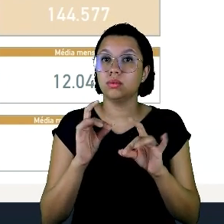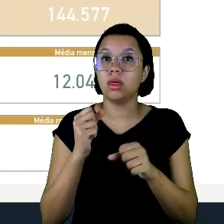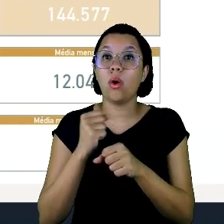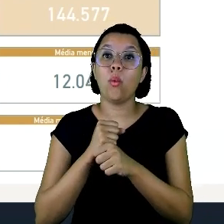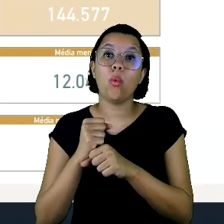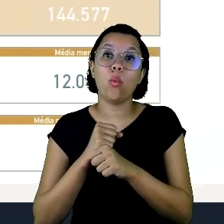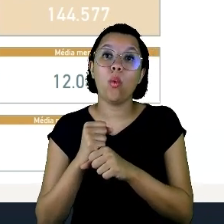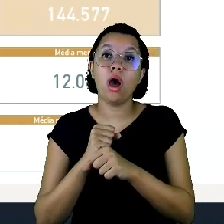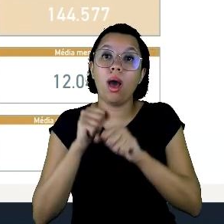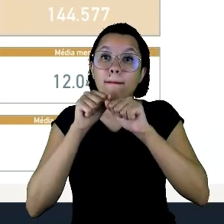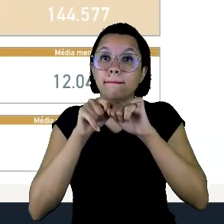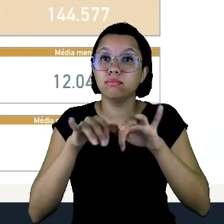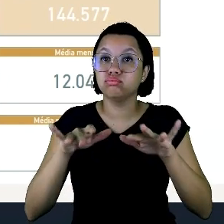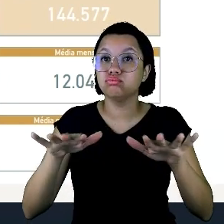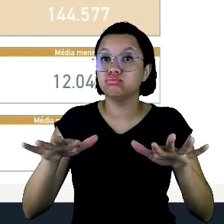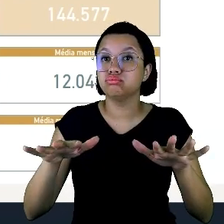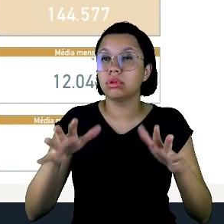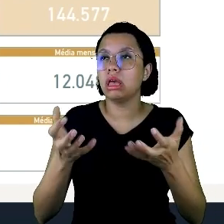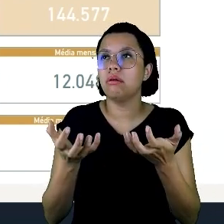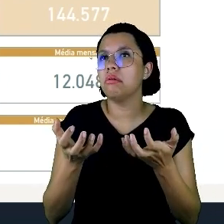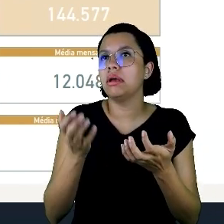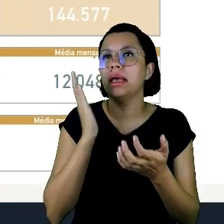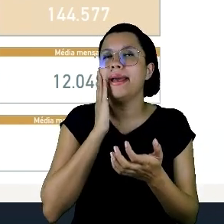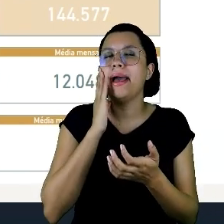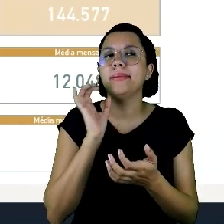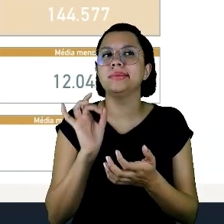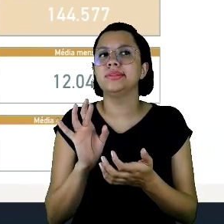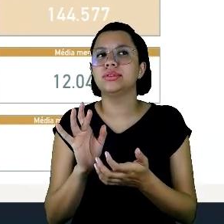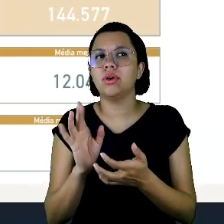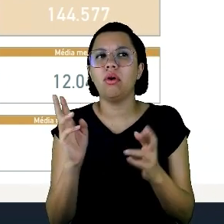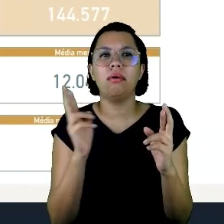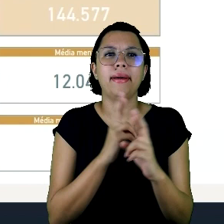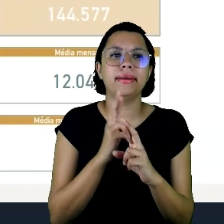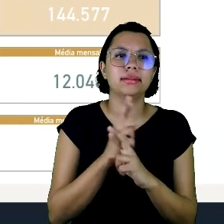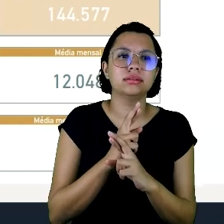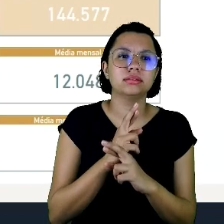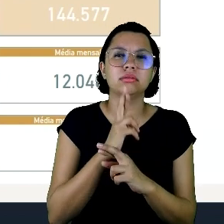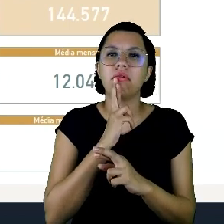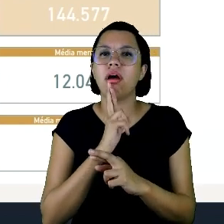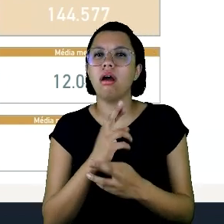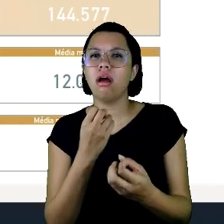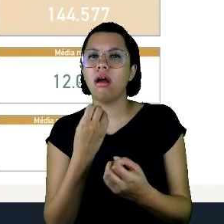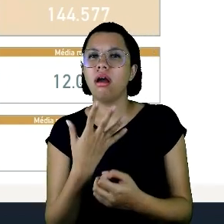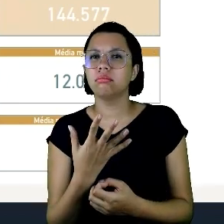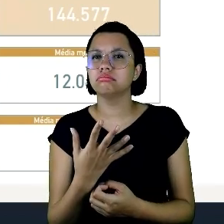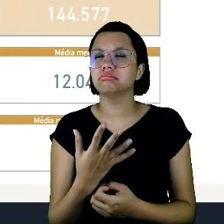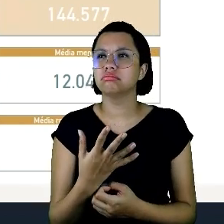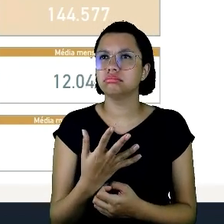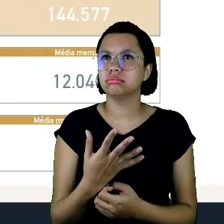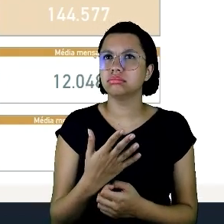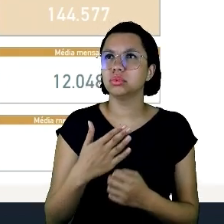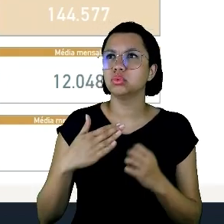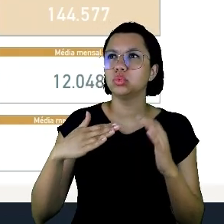de selecionar o ano da distribuição, então eu quero saber só a produtividade, em relação à